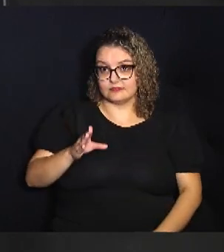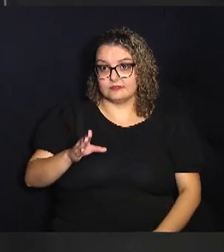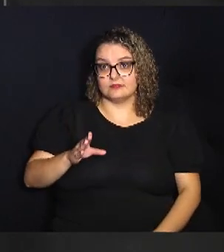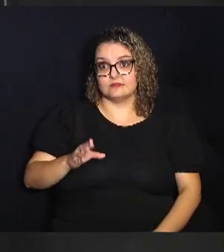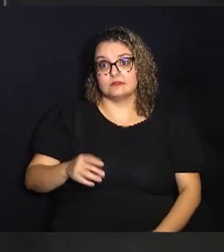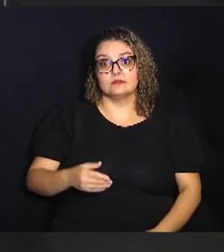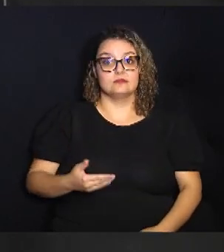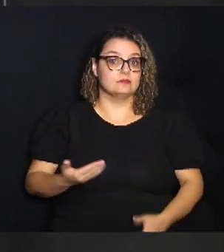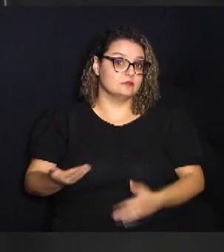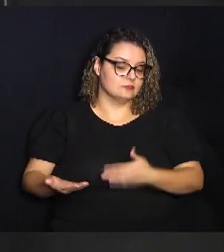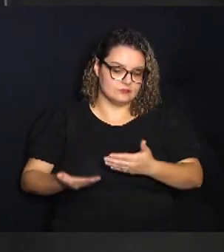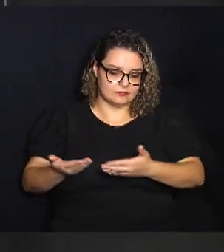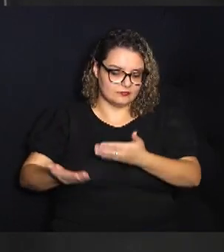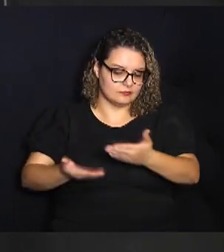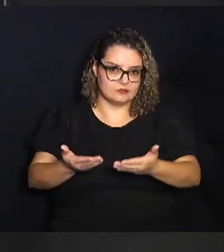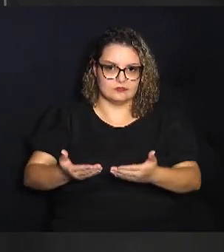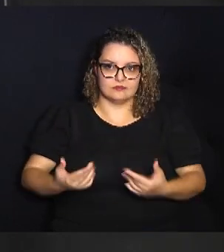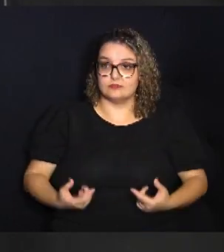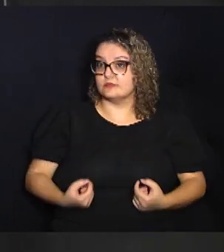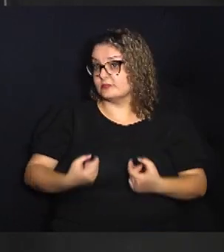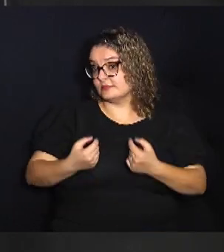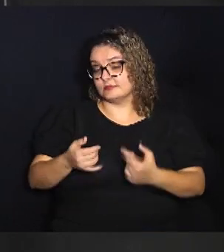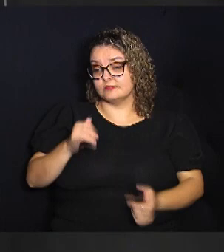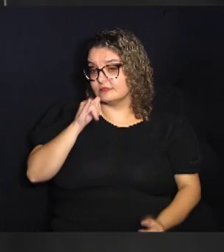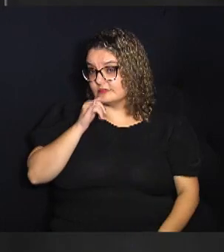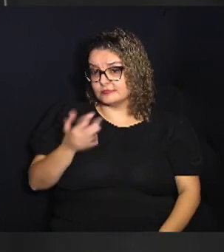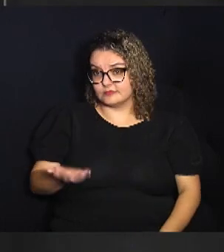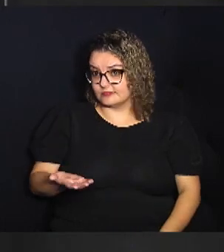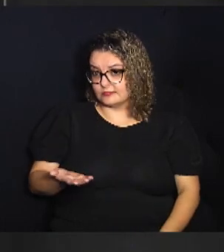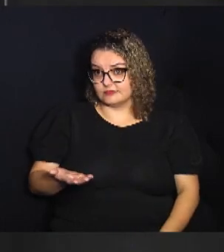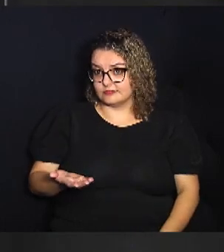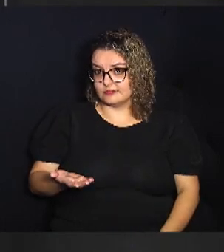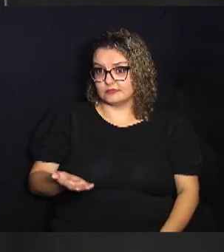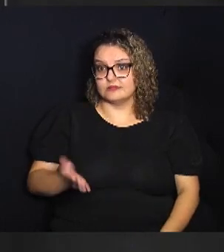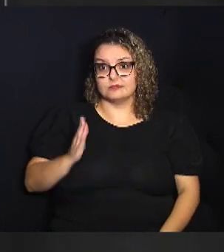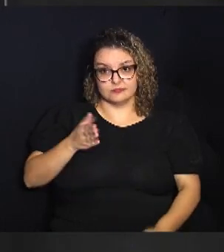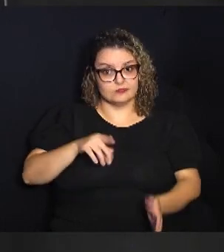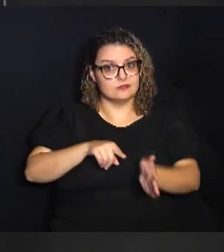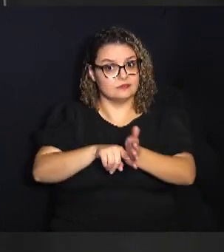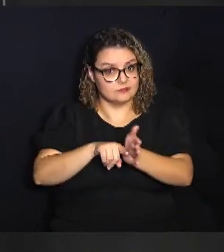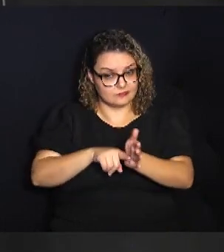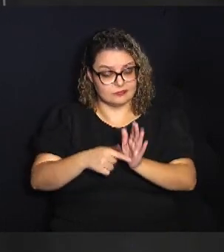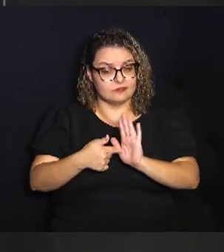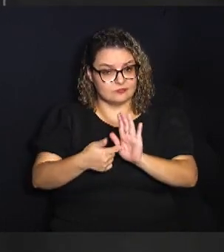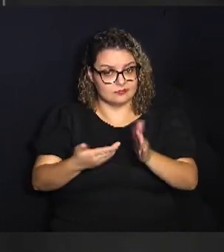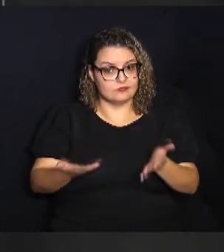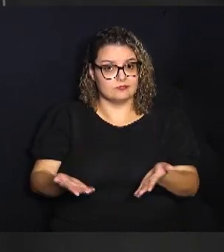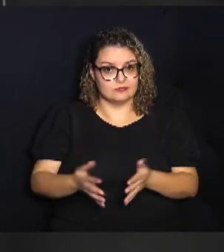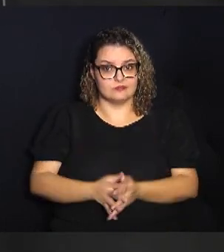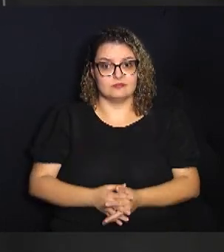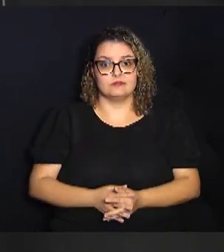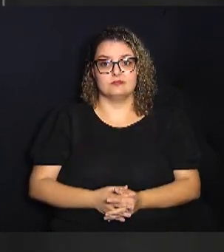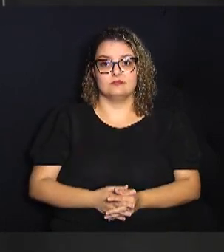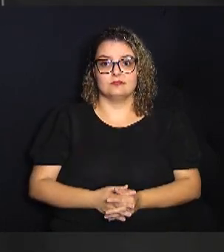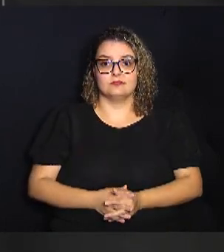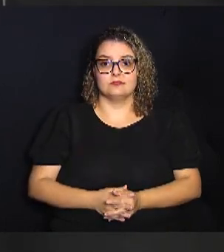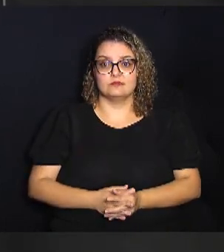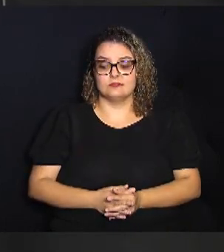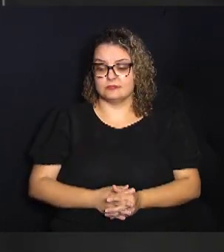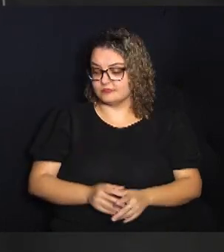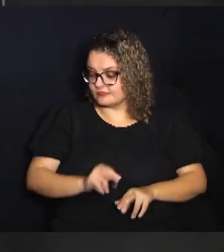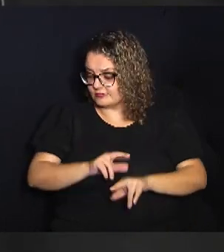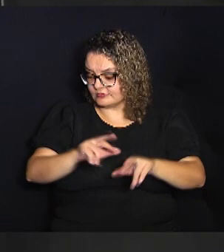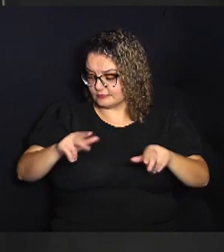por um tratamento oncológico, e já é pesquisa que dentre várias